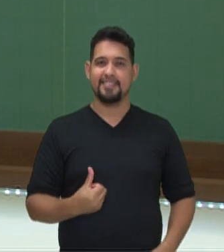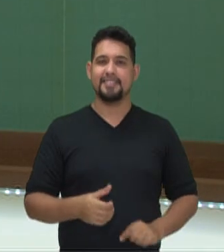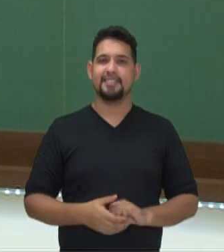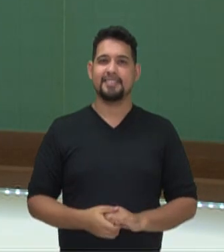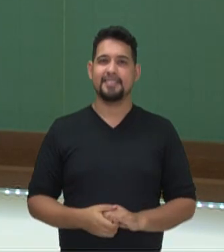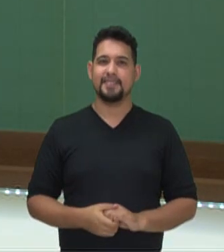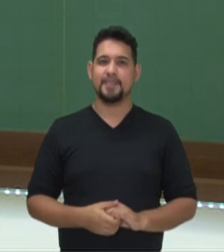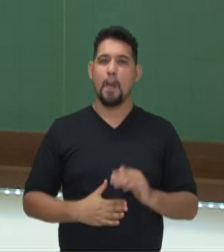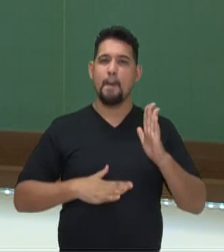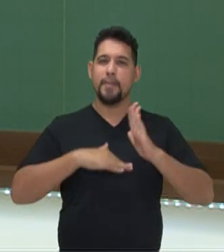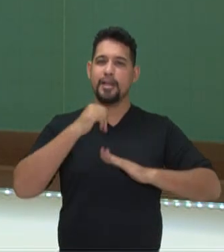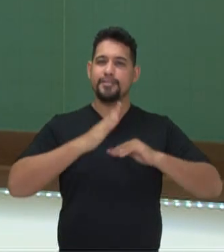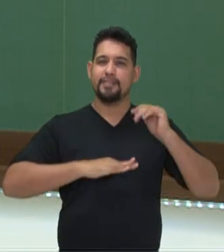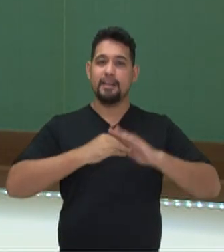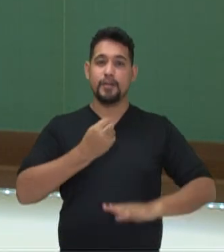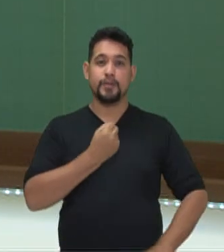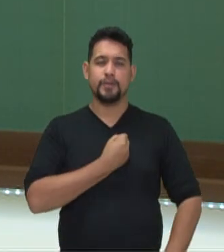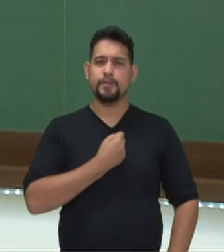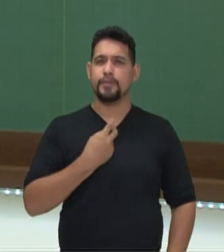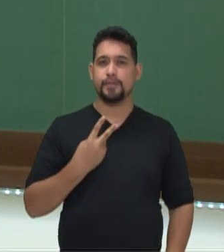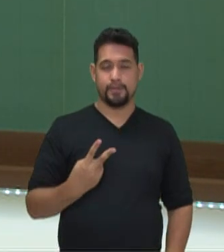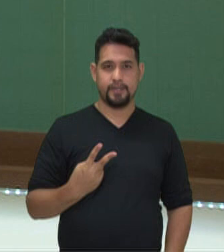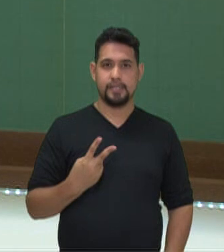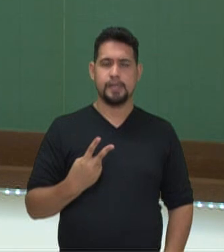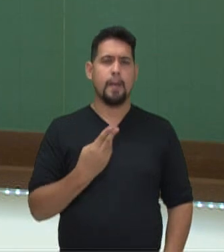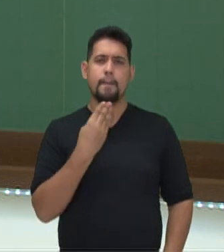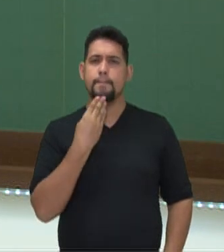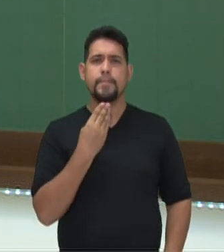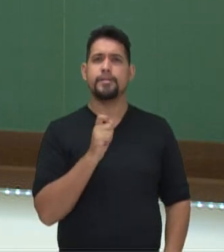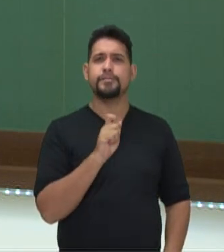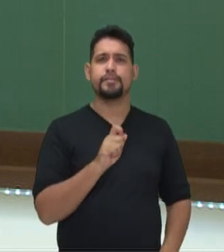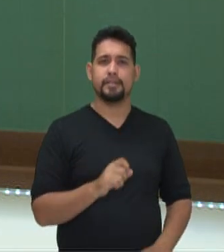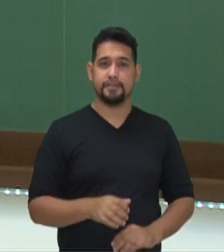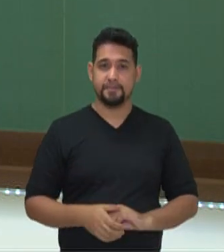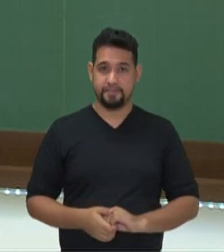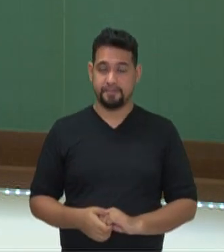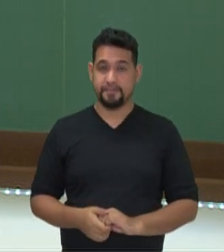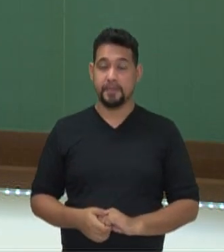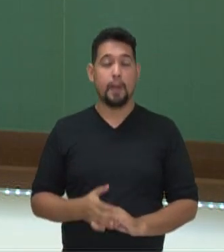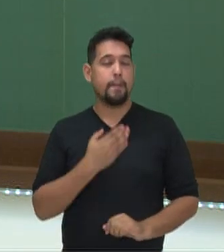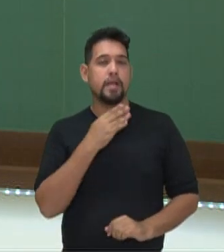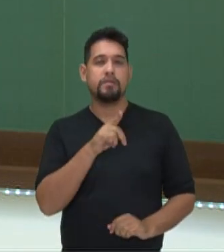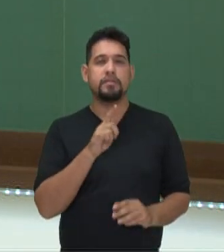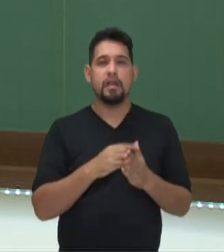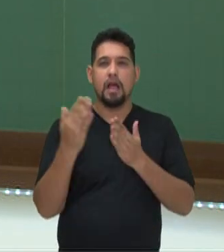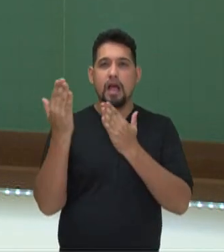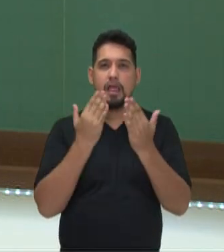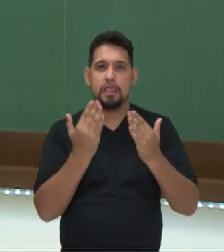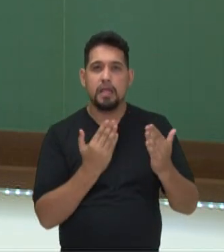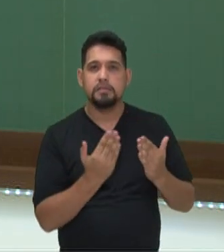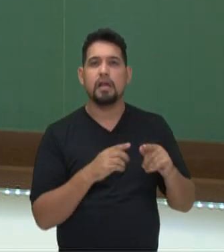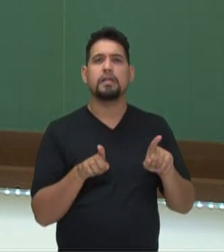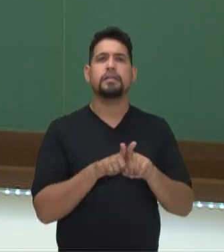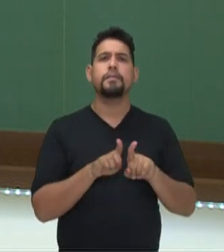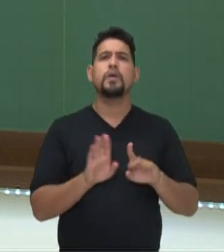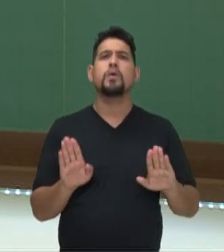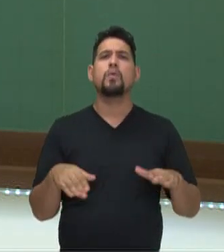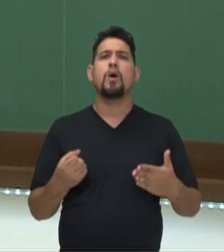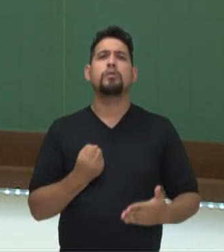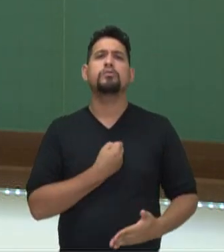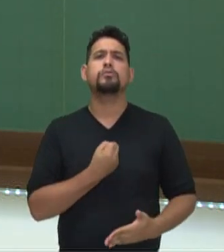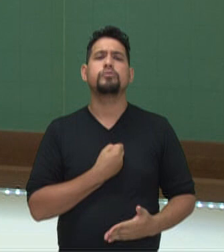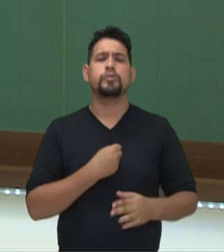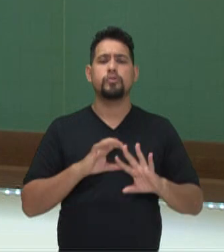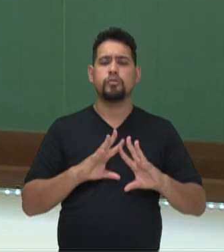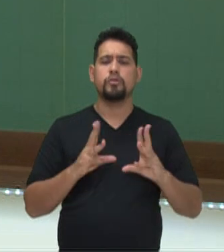No praticando 2, ele pede então para você verificar qual dos números